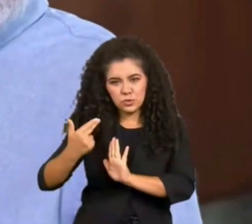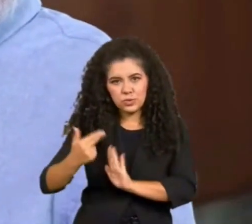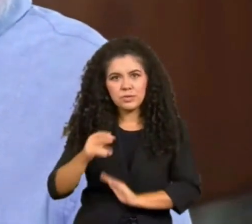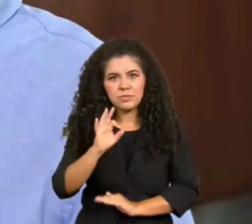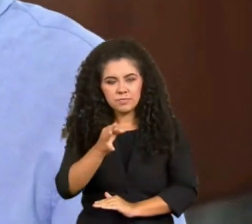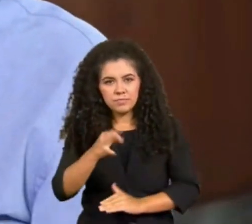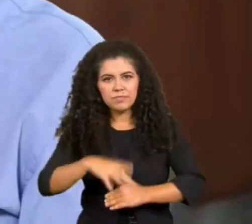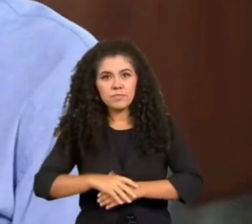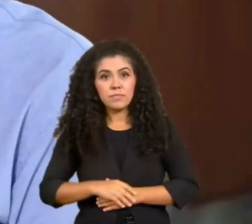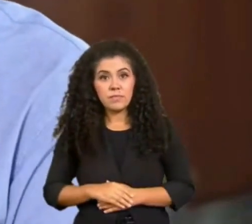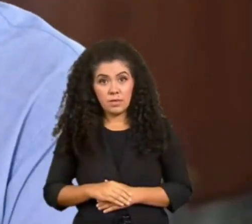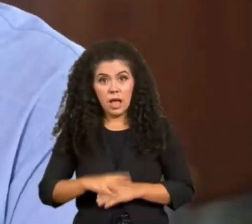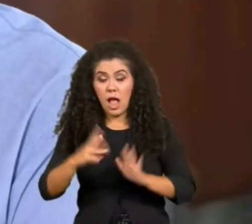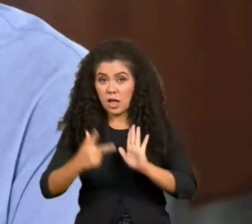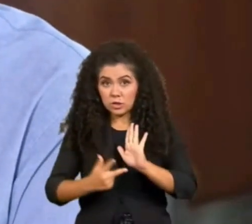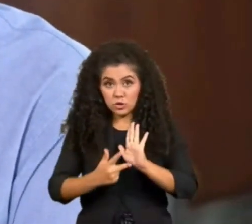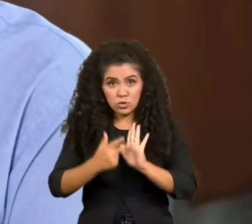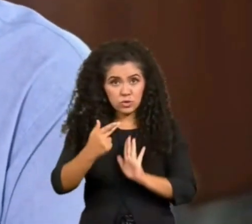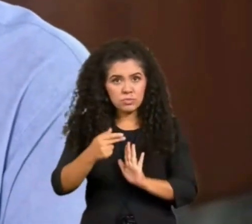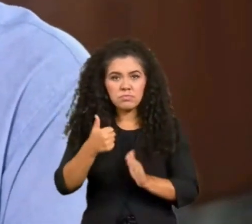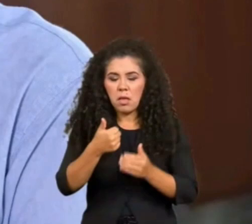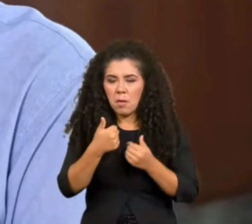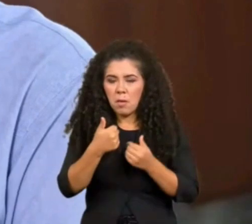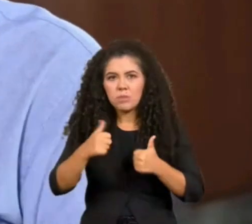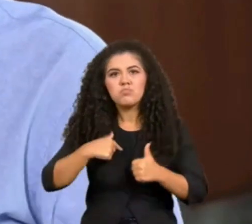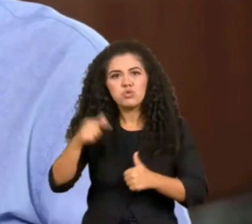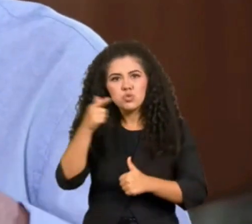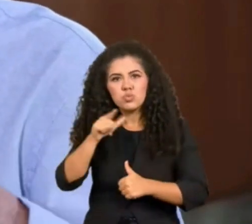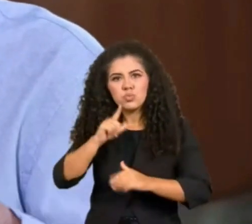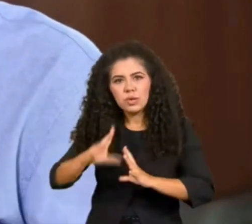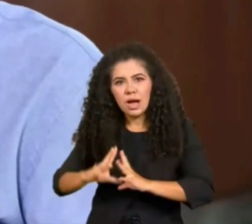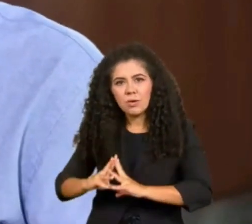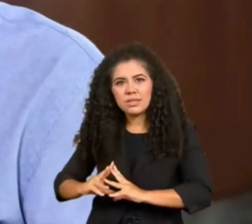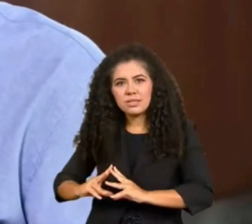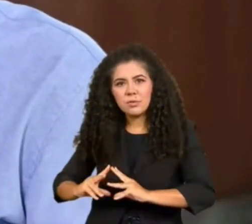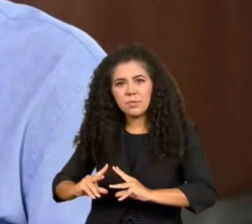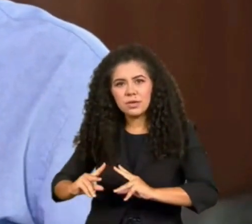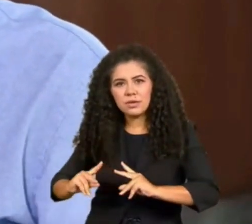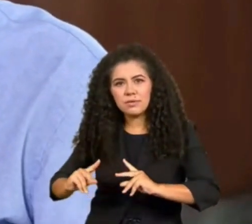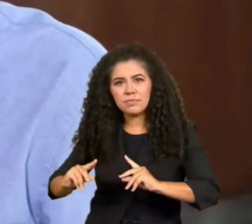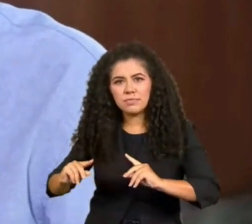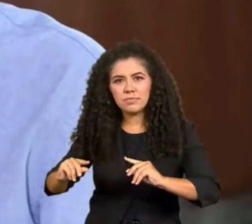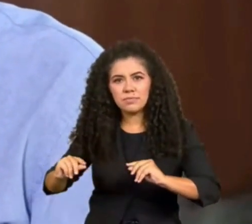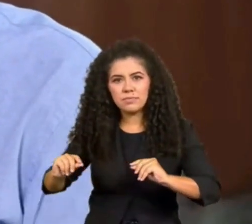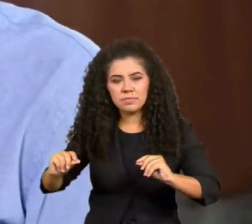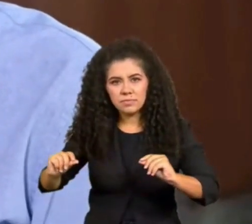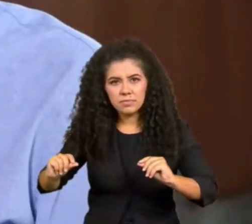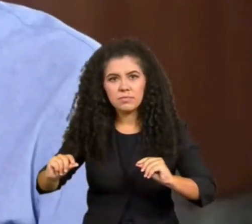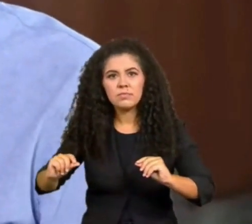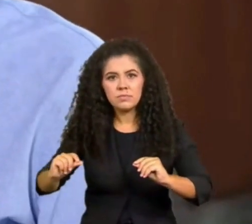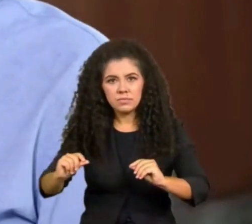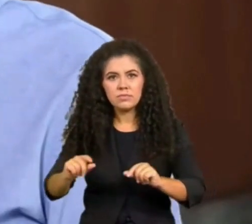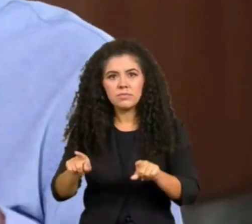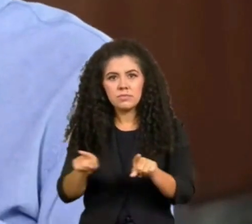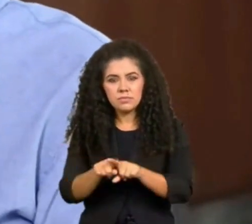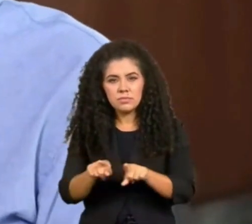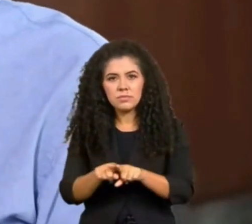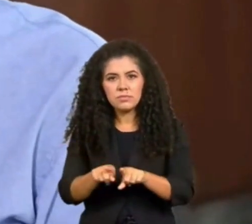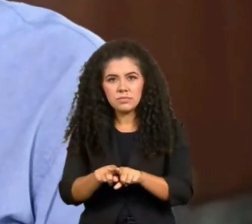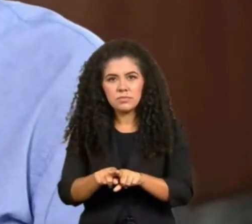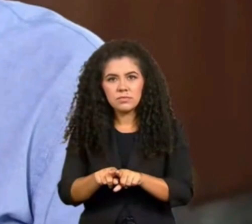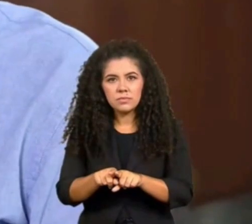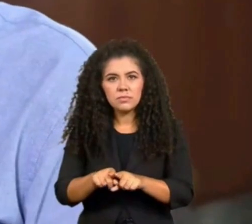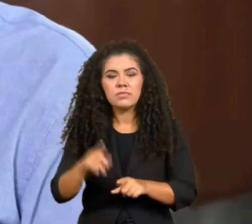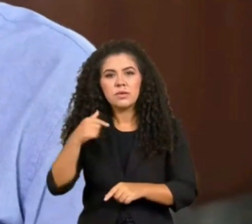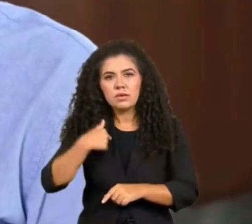está perfeitamente bem, eu já estou recuperando a normalidade, já estou conseguindo andar totalmente à vontade. Não posso